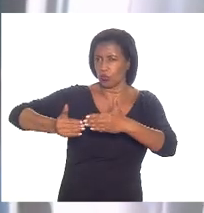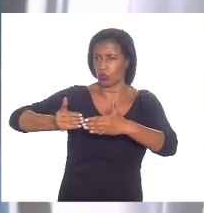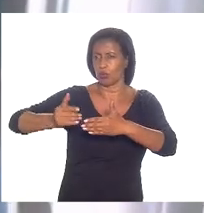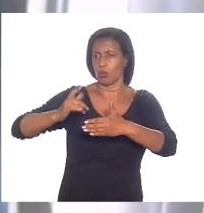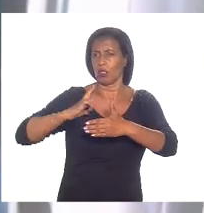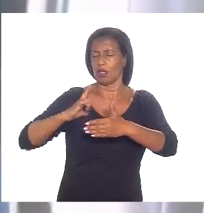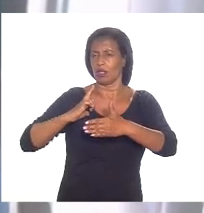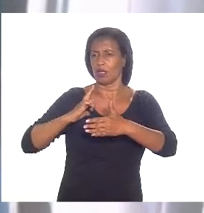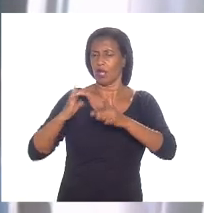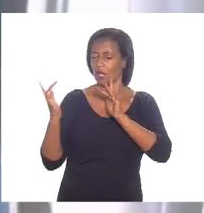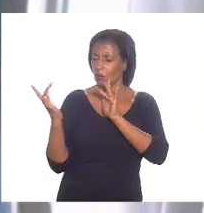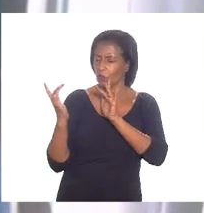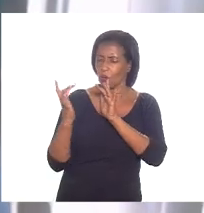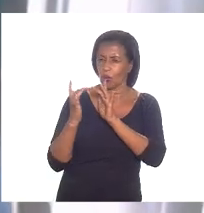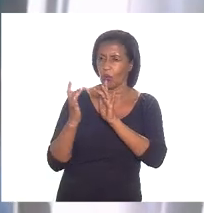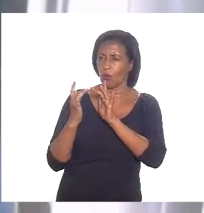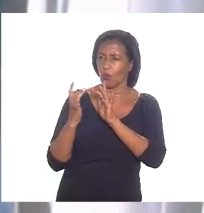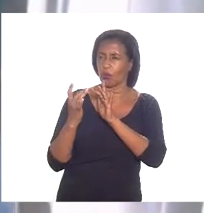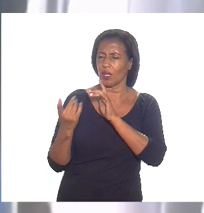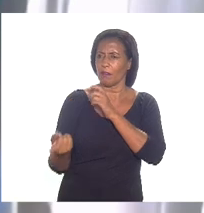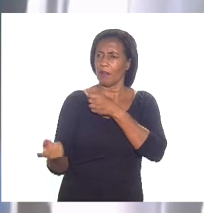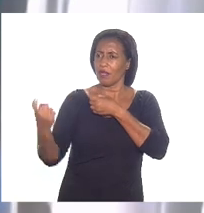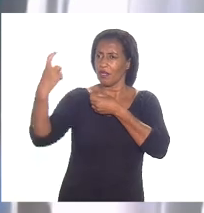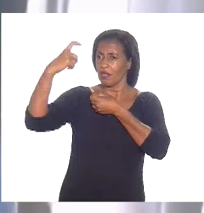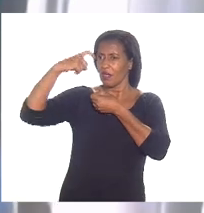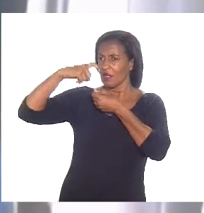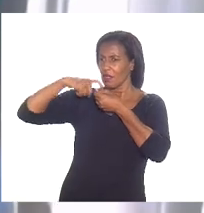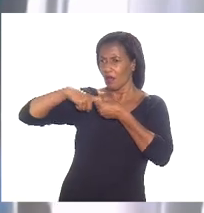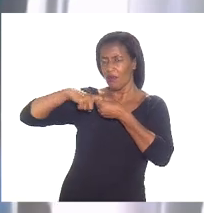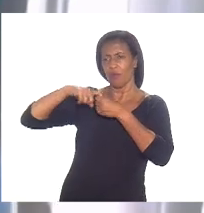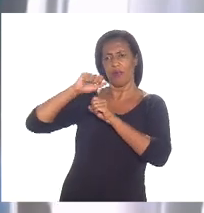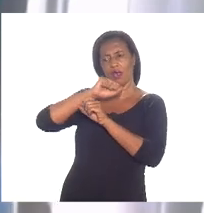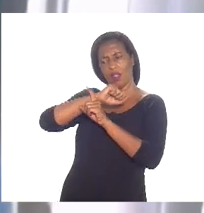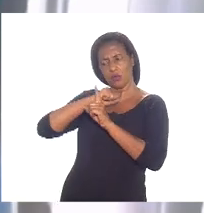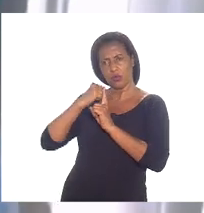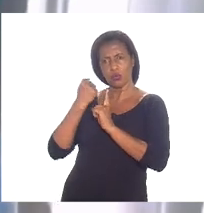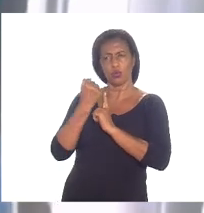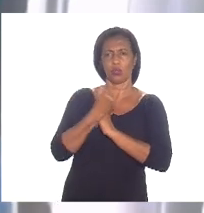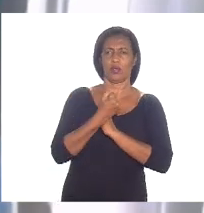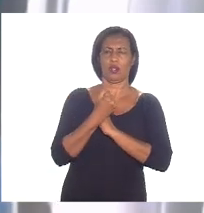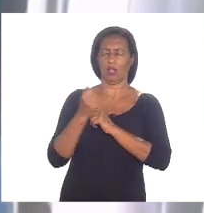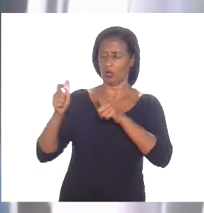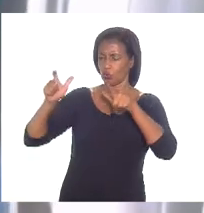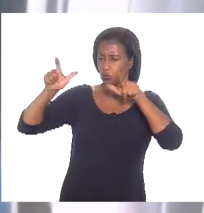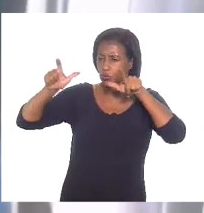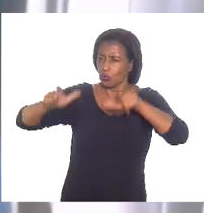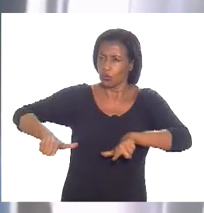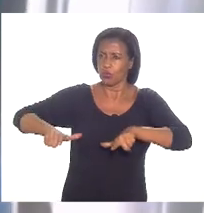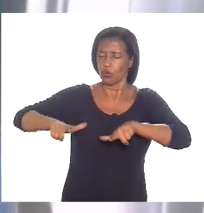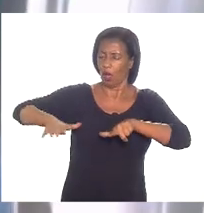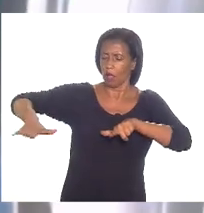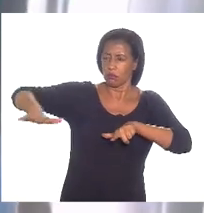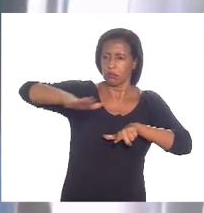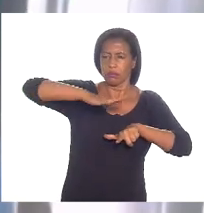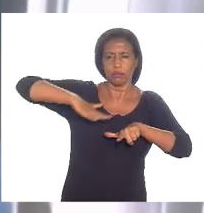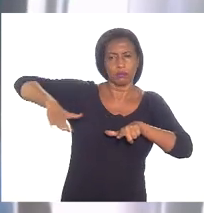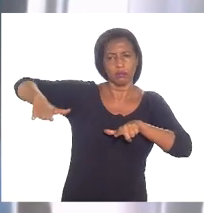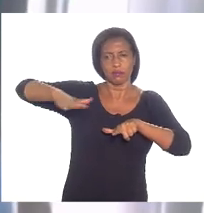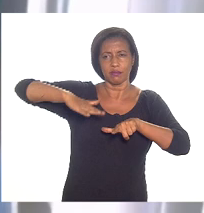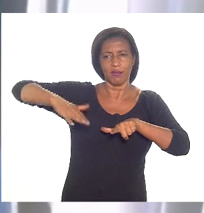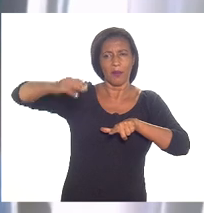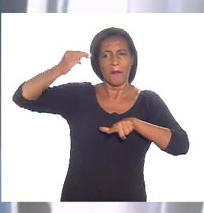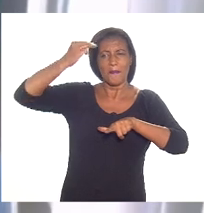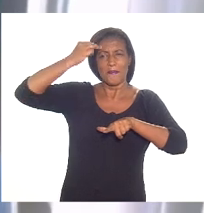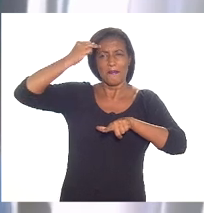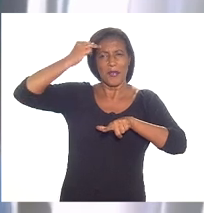contar com a nossa contribuição para devolver à sociedade um espaço, um lugar, que é uma das memórias vivas